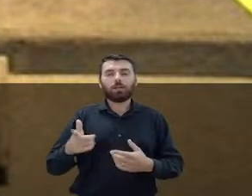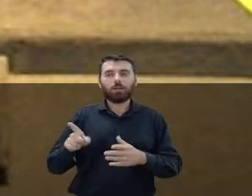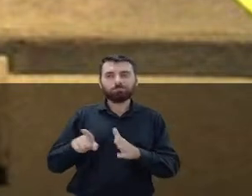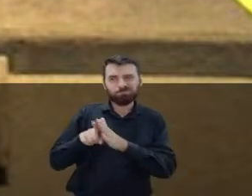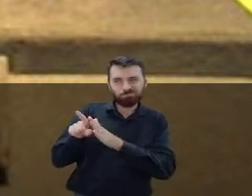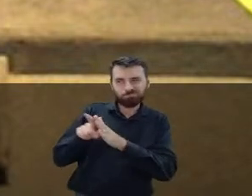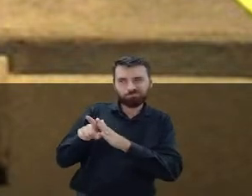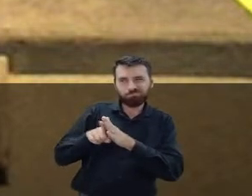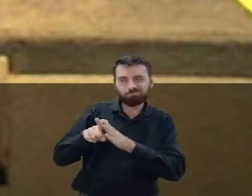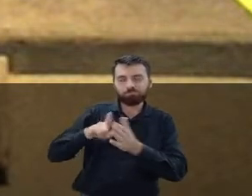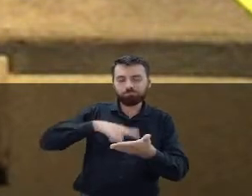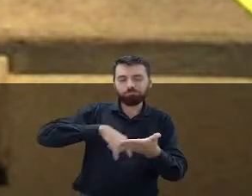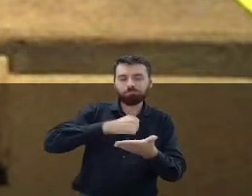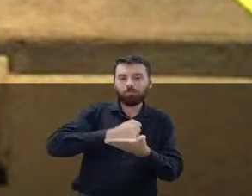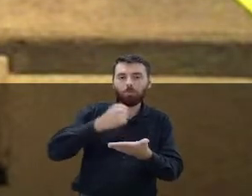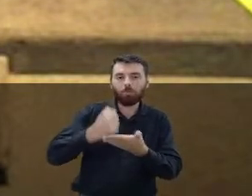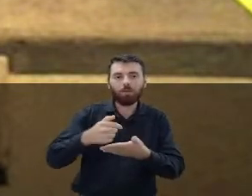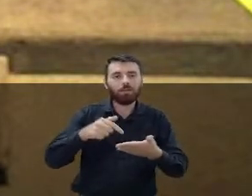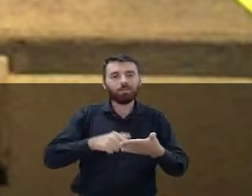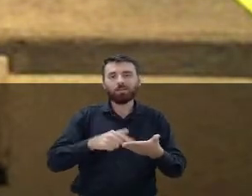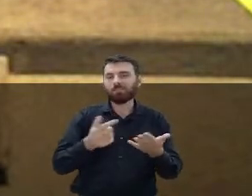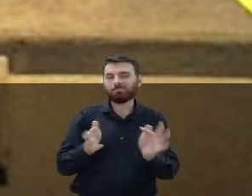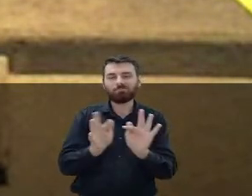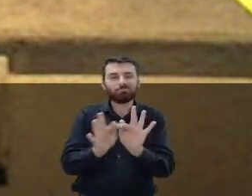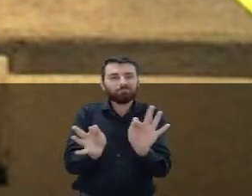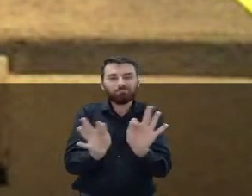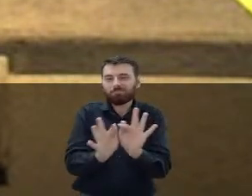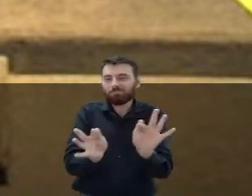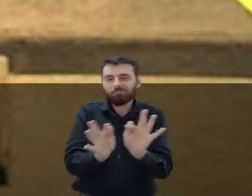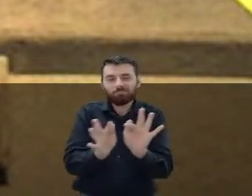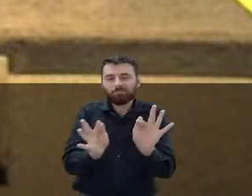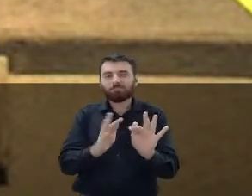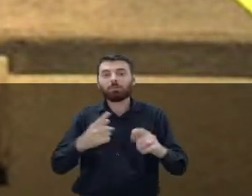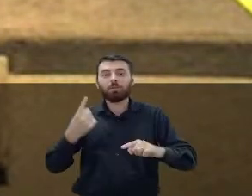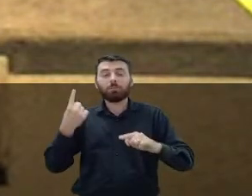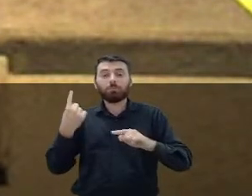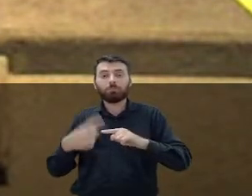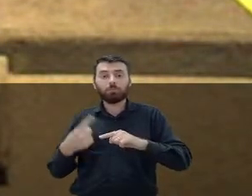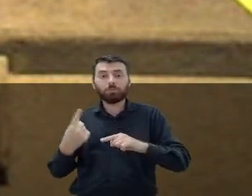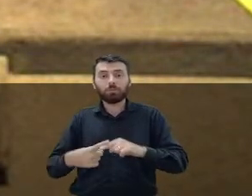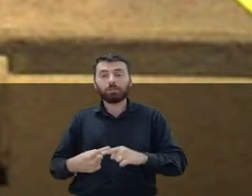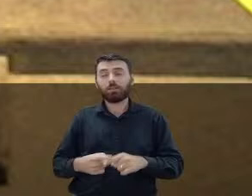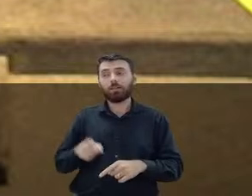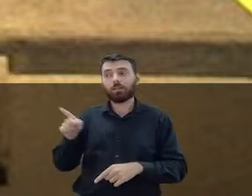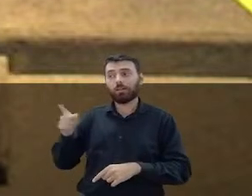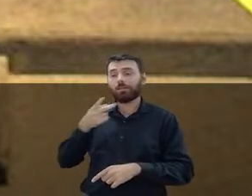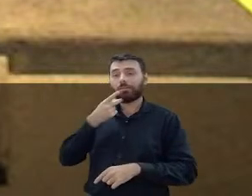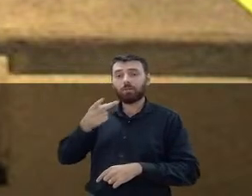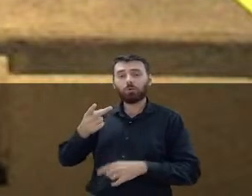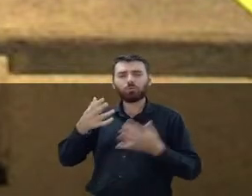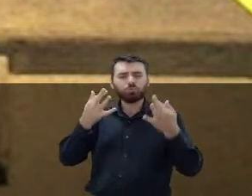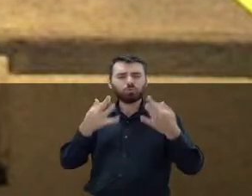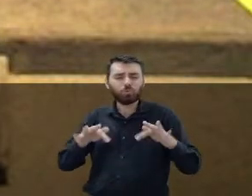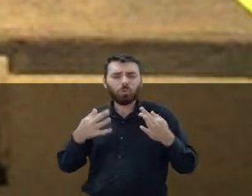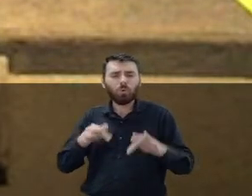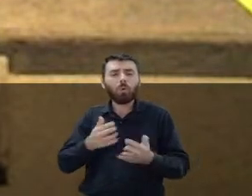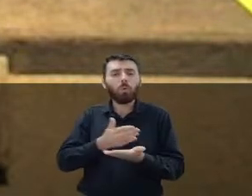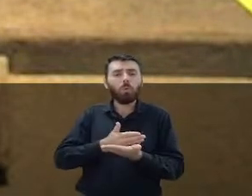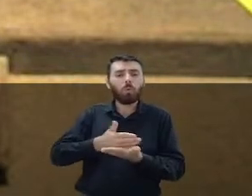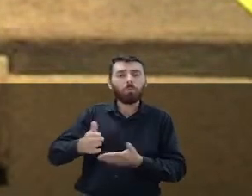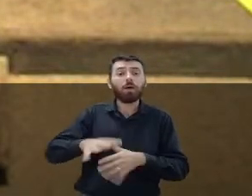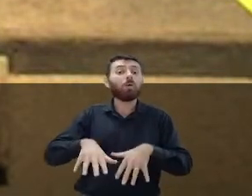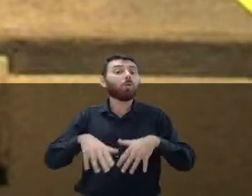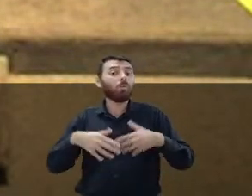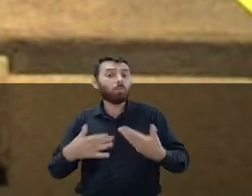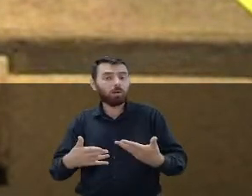autora informou ao perito ter iniciado que o quadro de dores se iniciou apenas 1 ano e 6 meses a